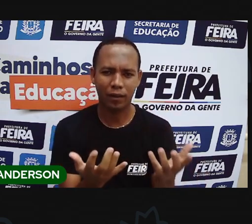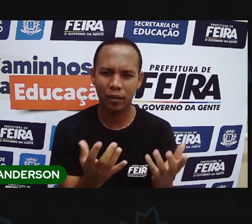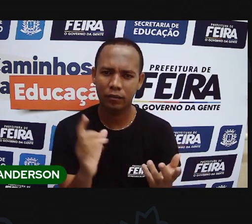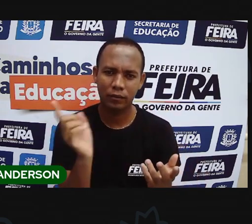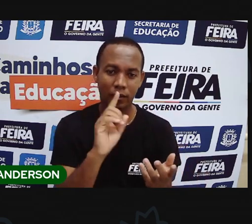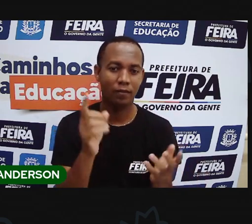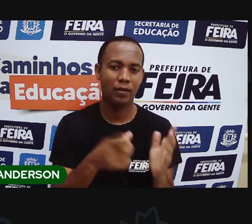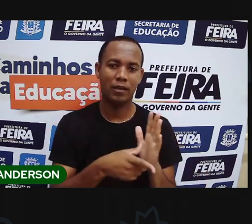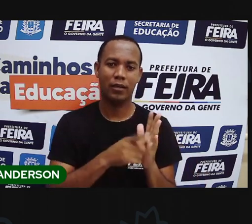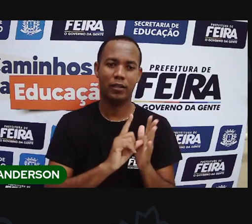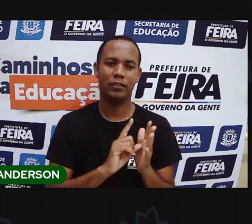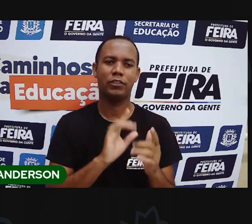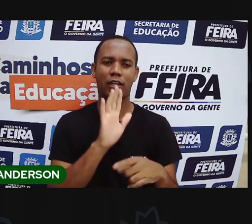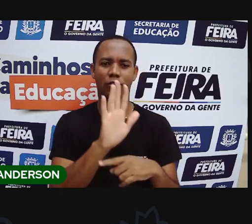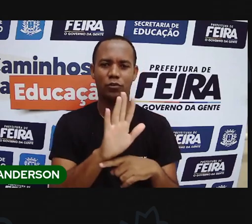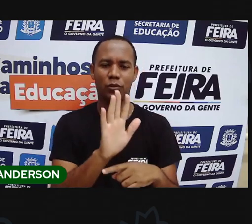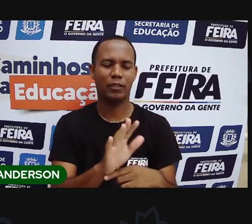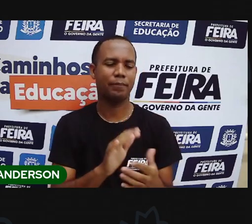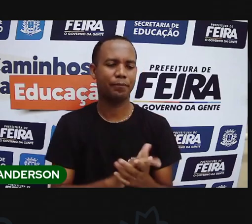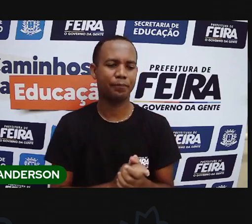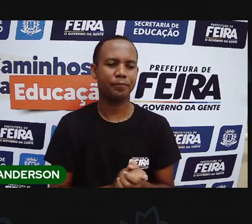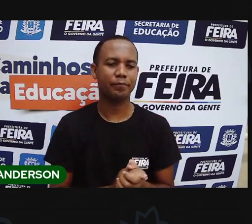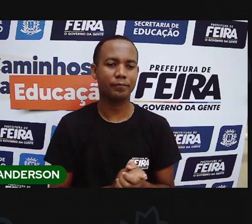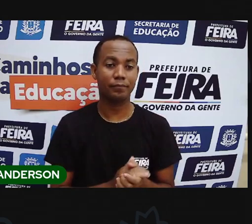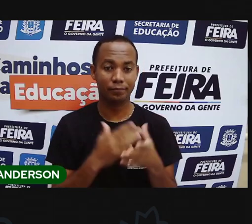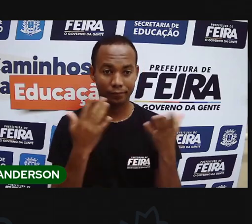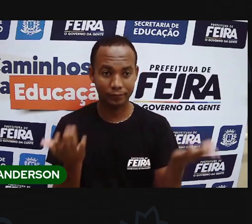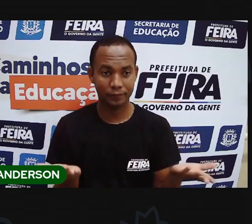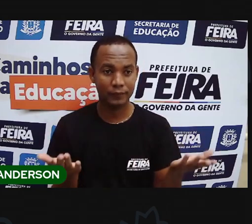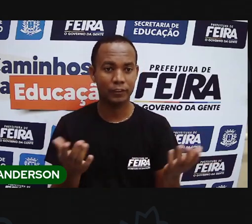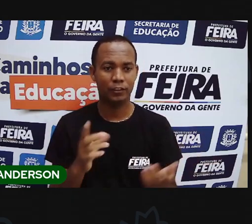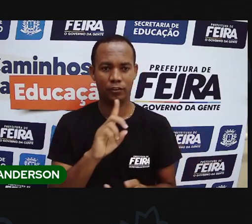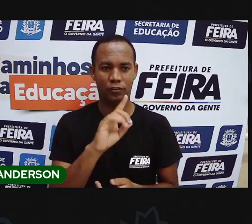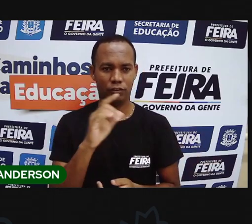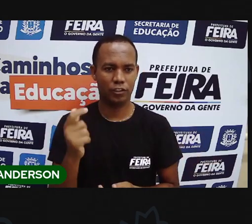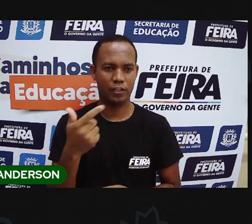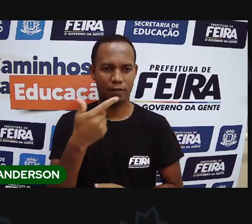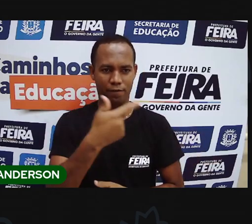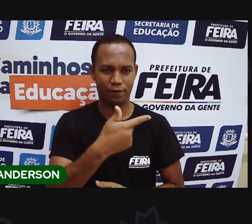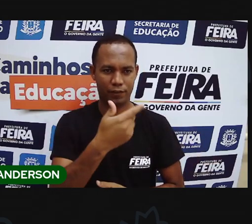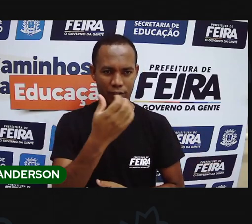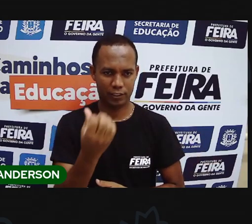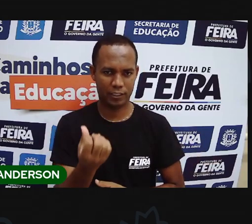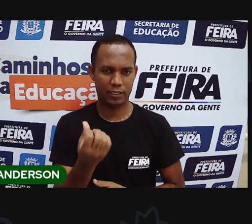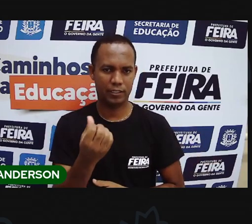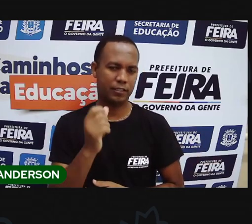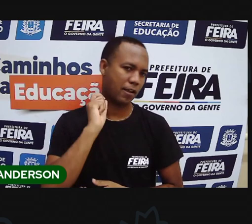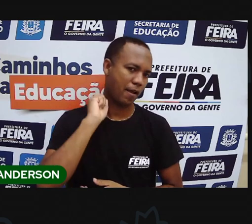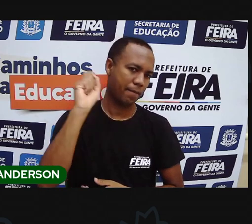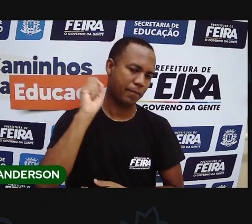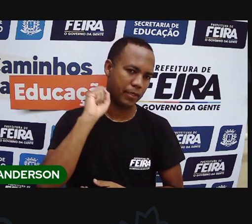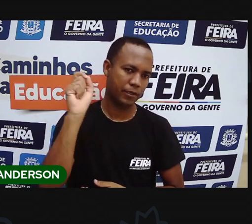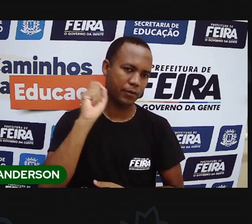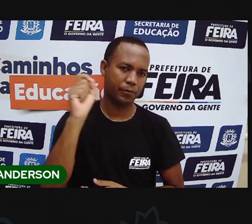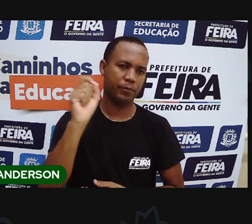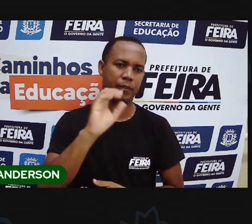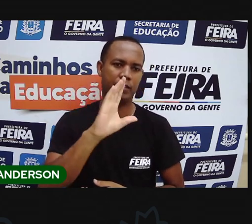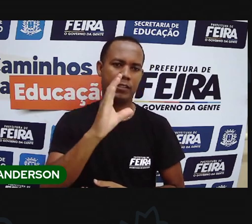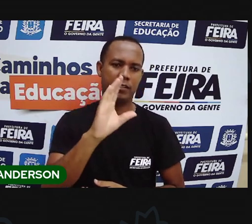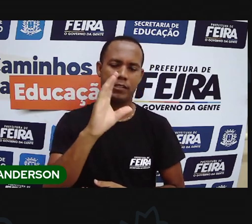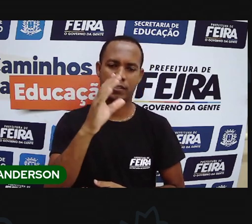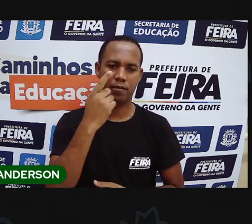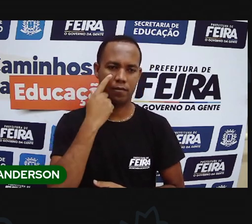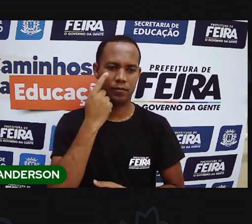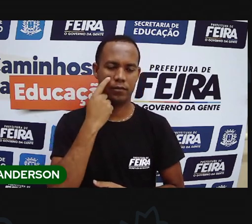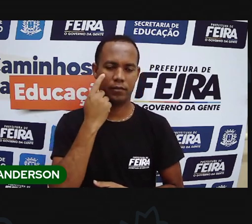Então vamos lá. 26 de abril, né? Aula, né, de ciências humanas, eu vou fazer com nossos